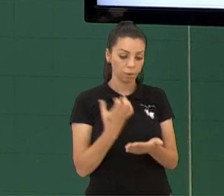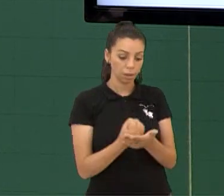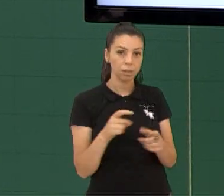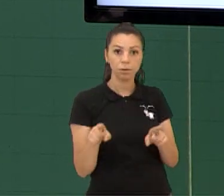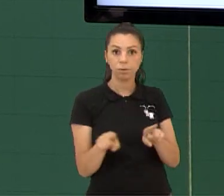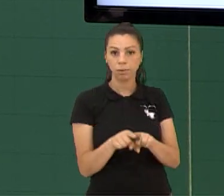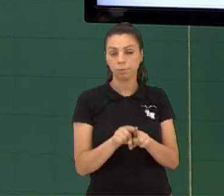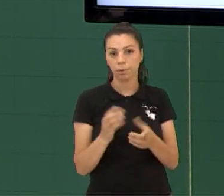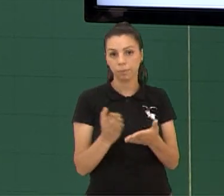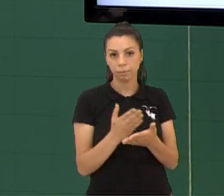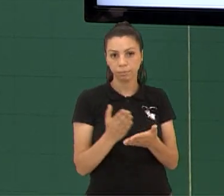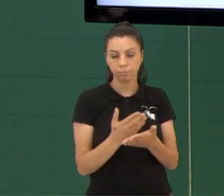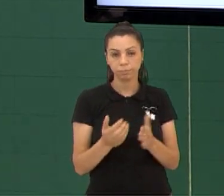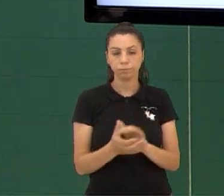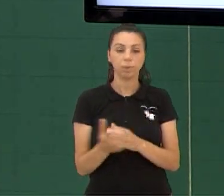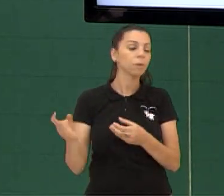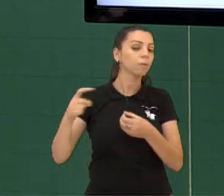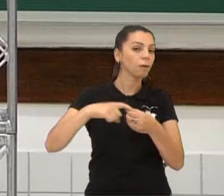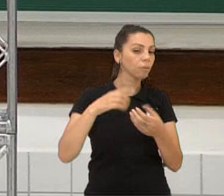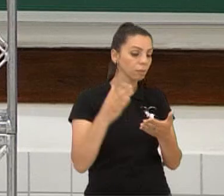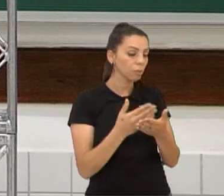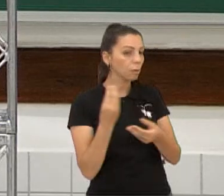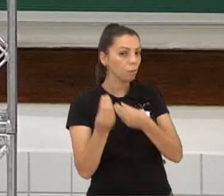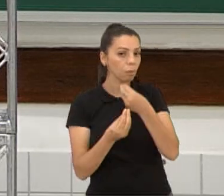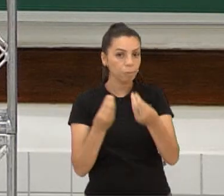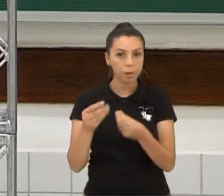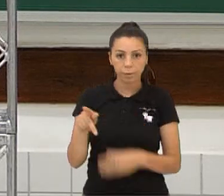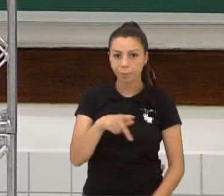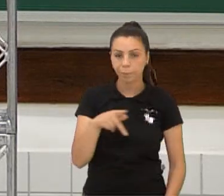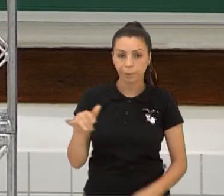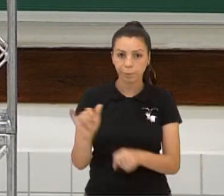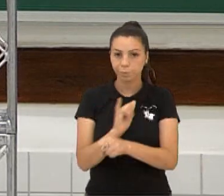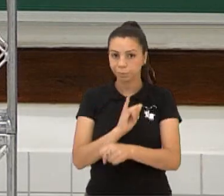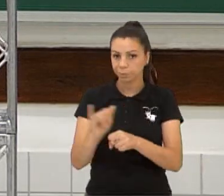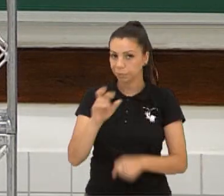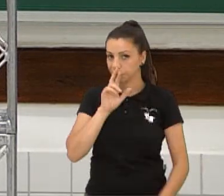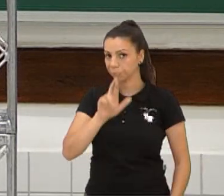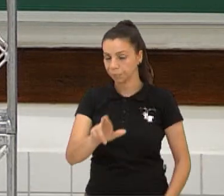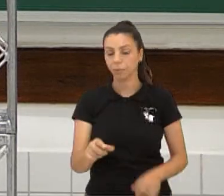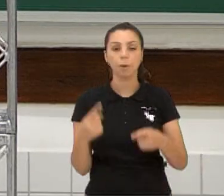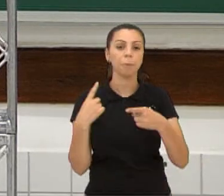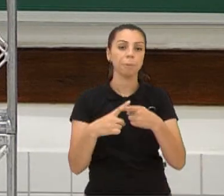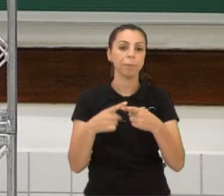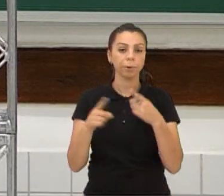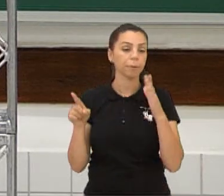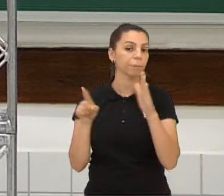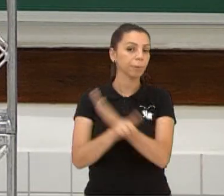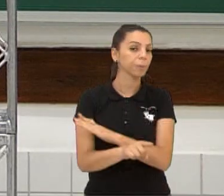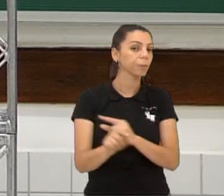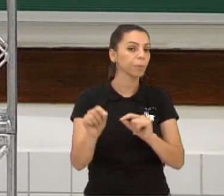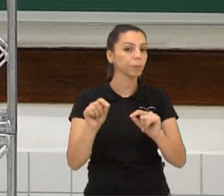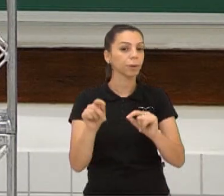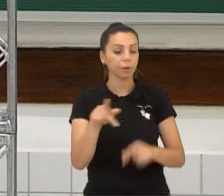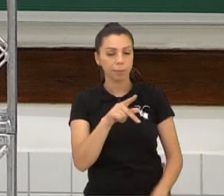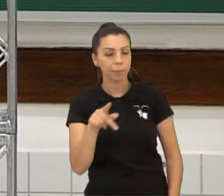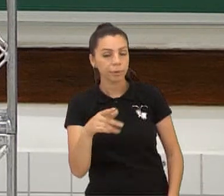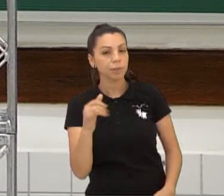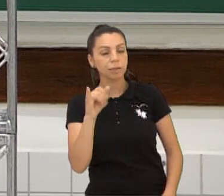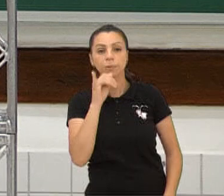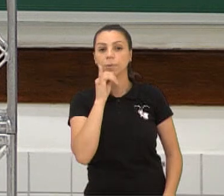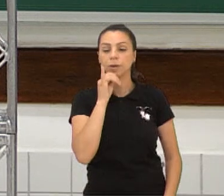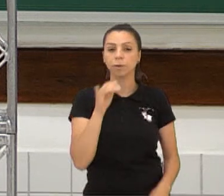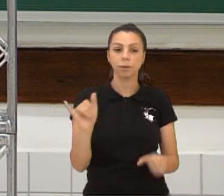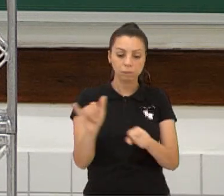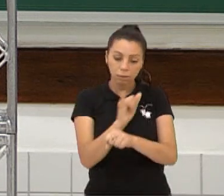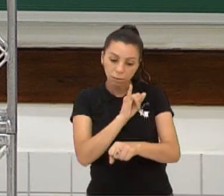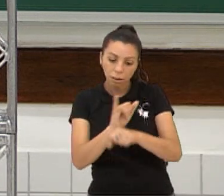que a gente vai vir aqui olhar como é que a prof resolveu, tá bom? Guarda aí, porque qual que é a pergunta que a prof fez? Será que se eu usar